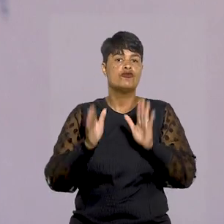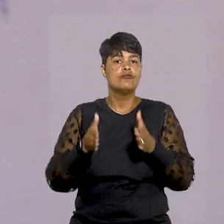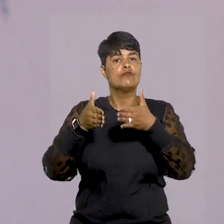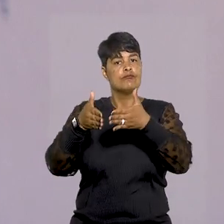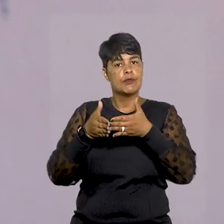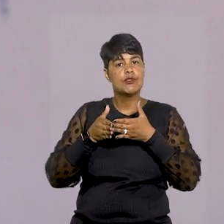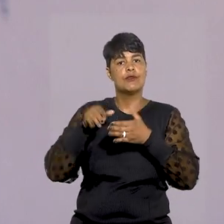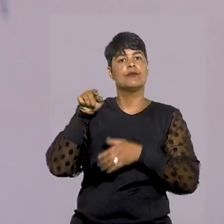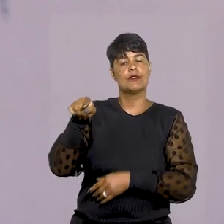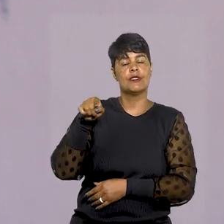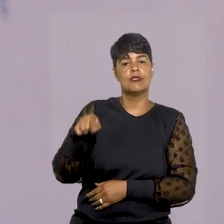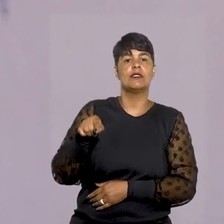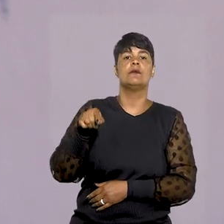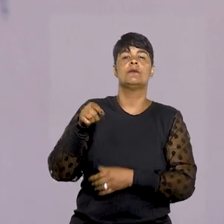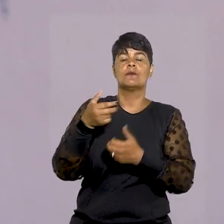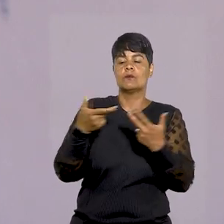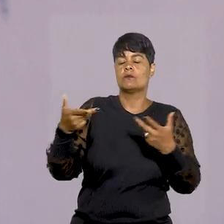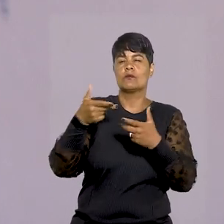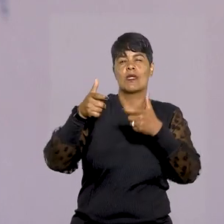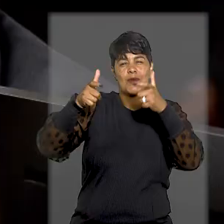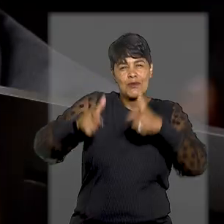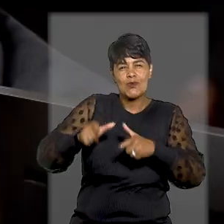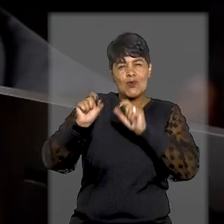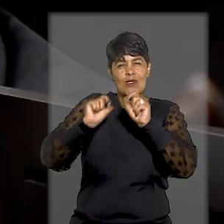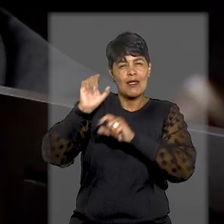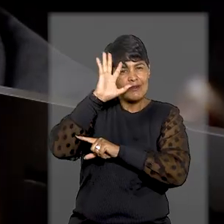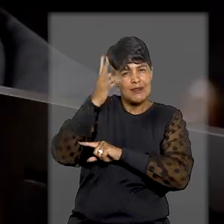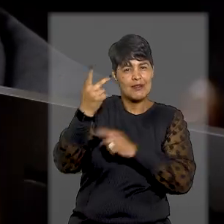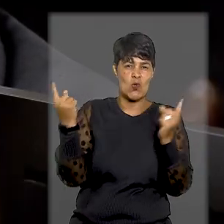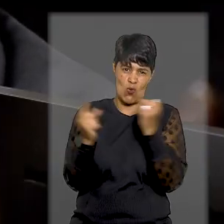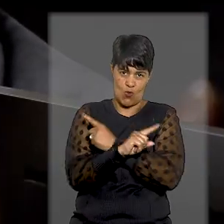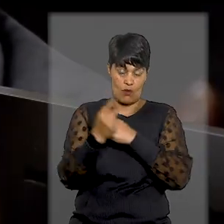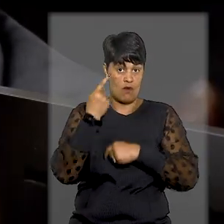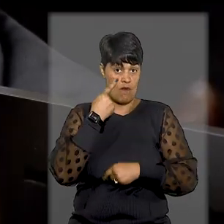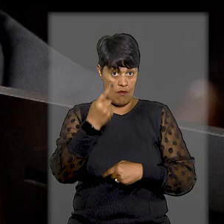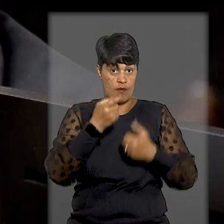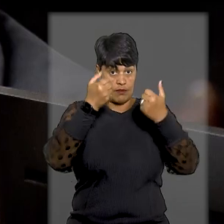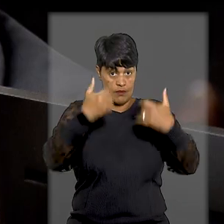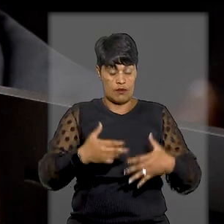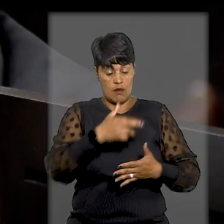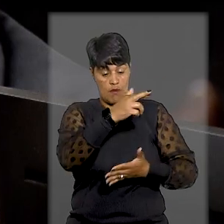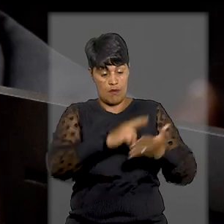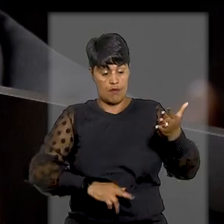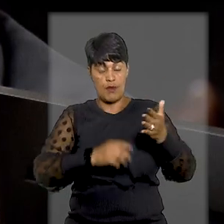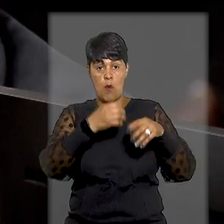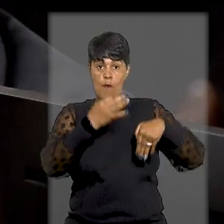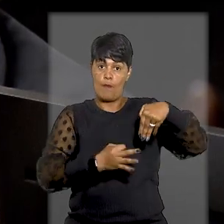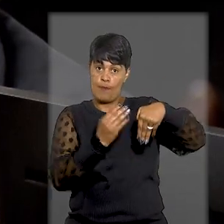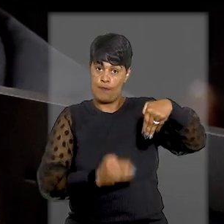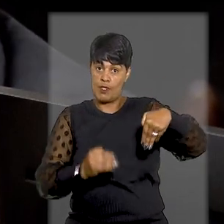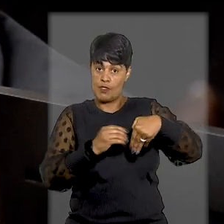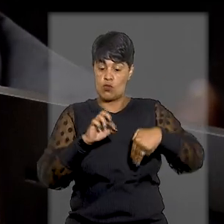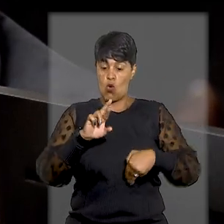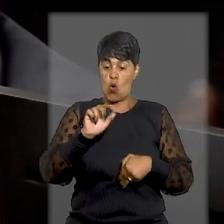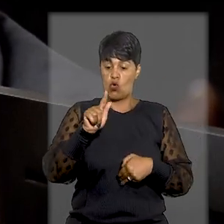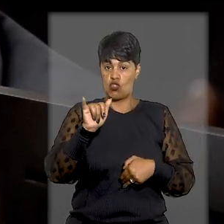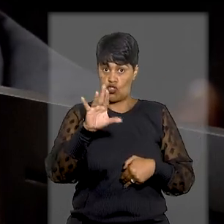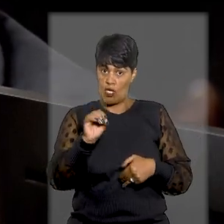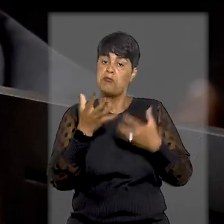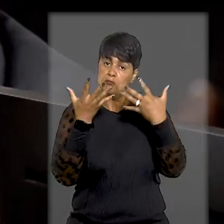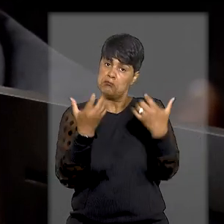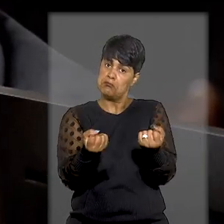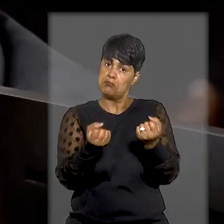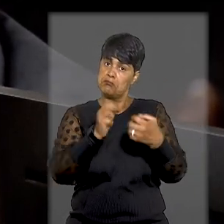ao Superior Tribunal de Justiça contra esta decisão o relator do recurso na sexta turma Ministro Rogério skate Cruz voltou pelo